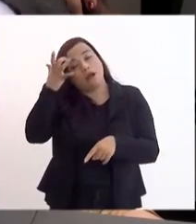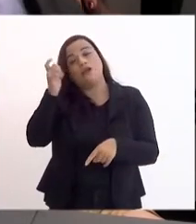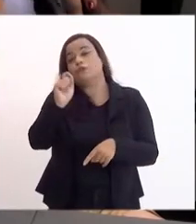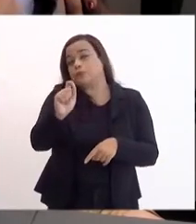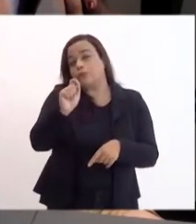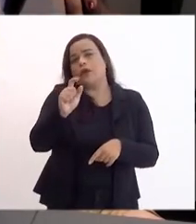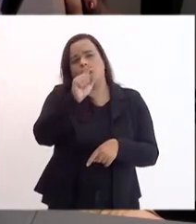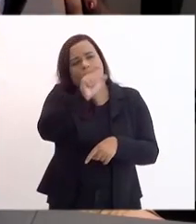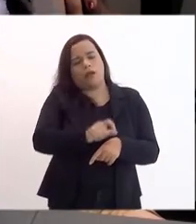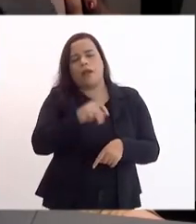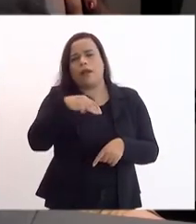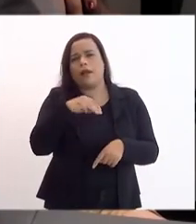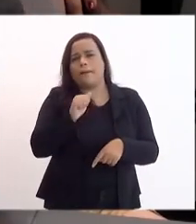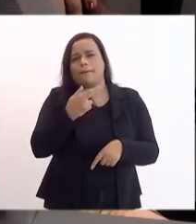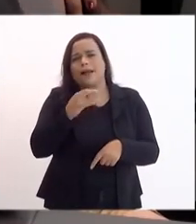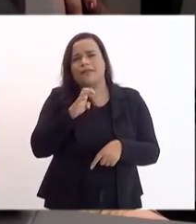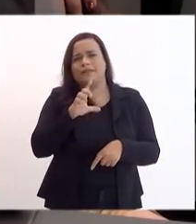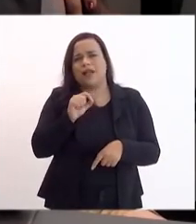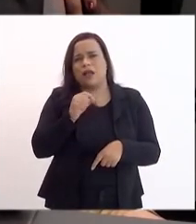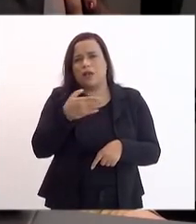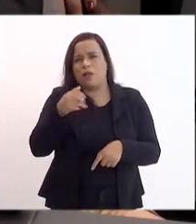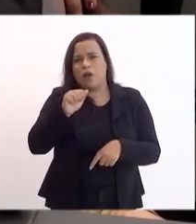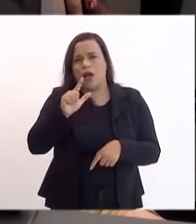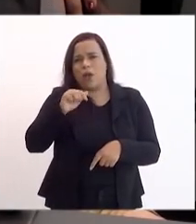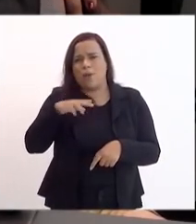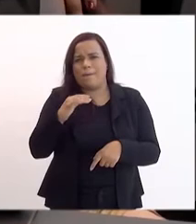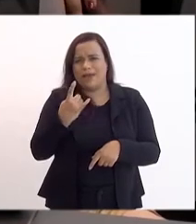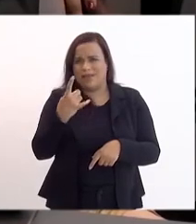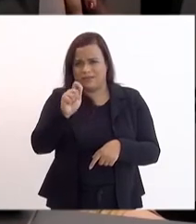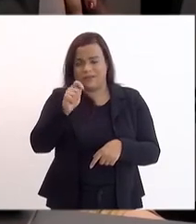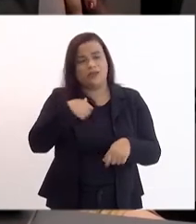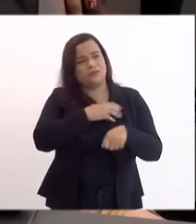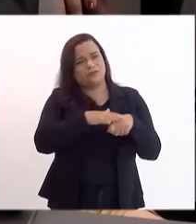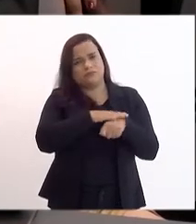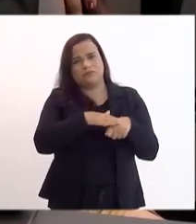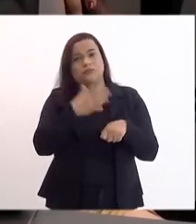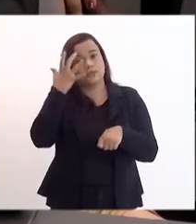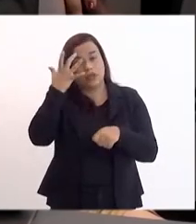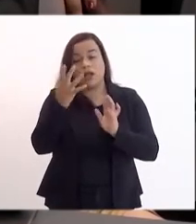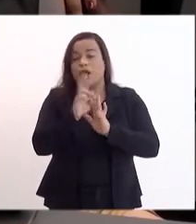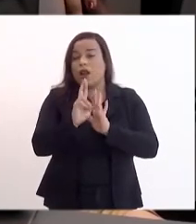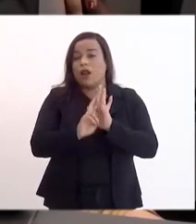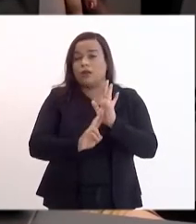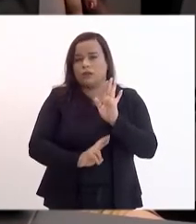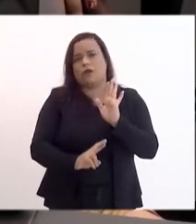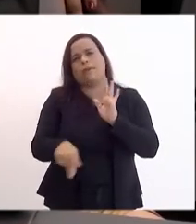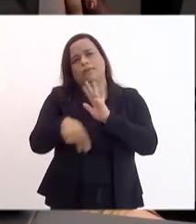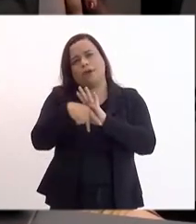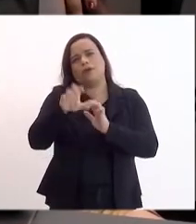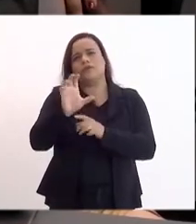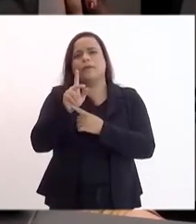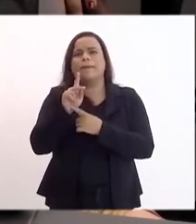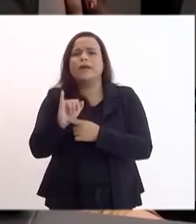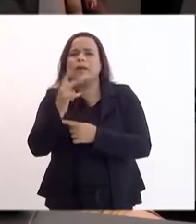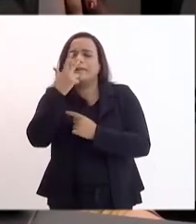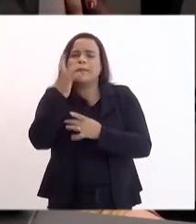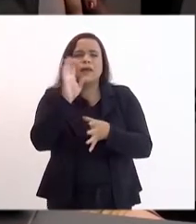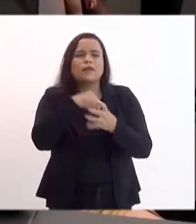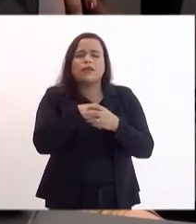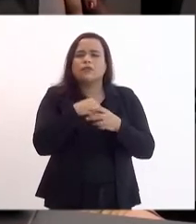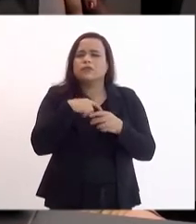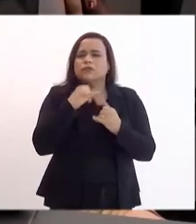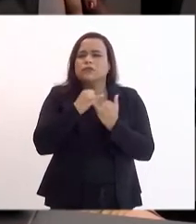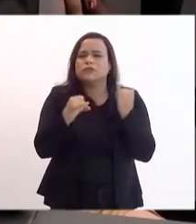conversava com o Marcelo Almeida agora há pouco, assim, acho até que relatório de CPI guarda certa